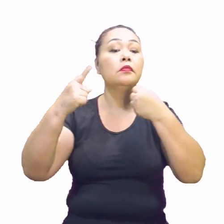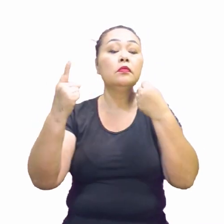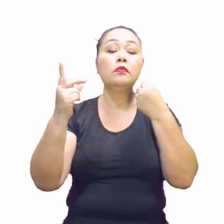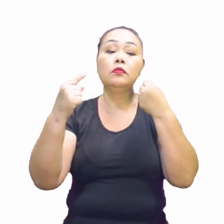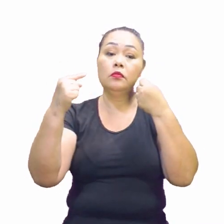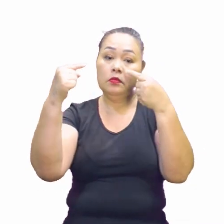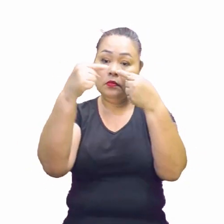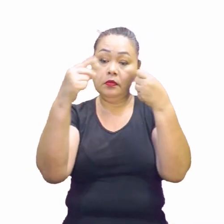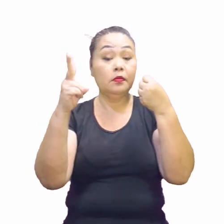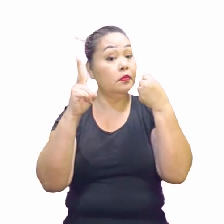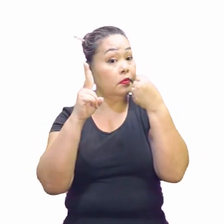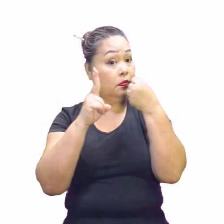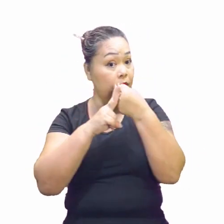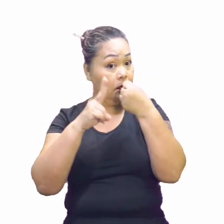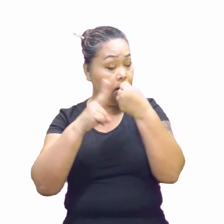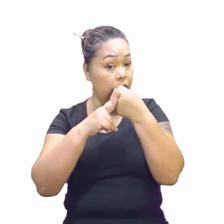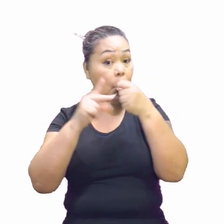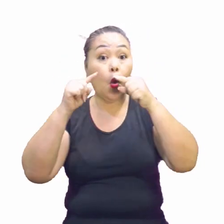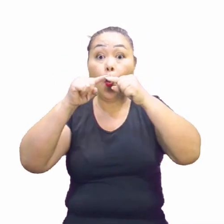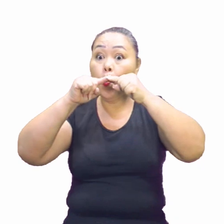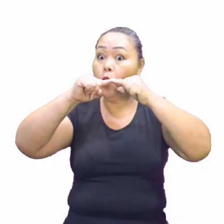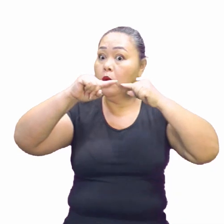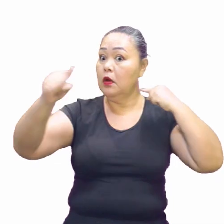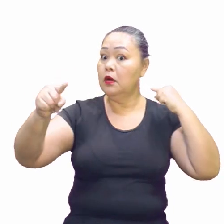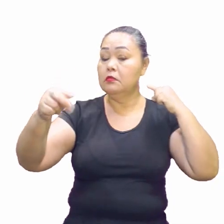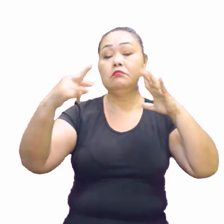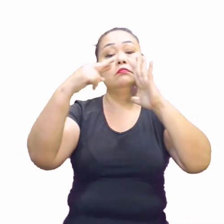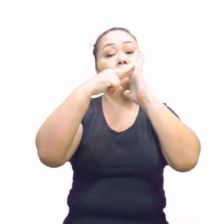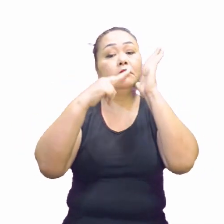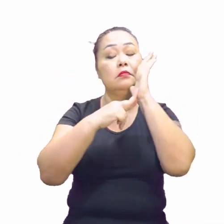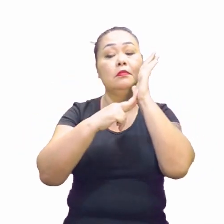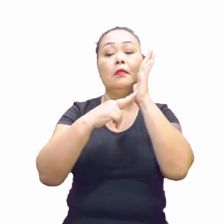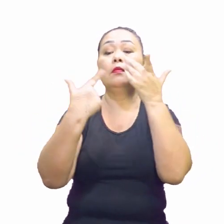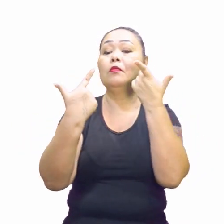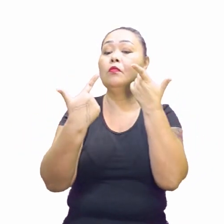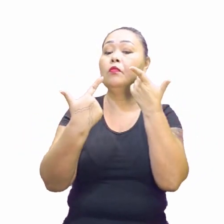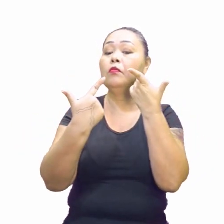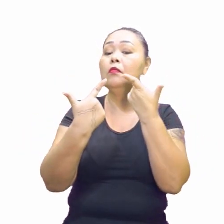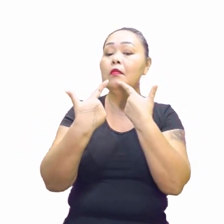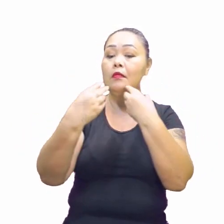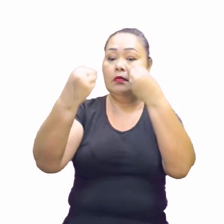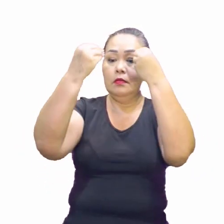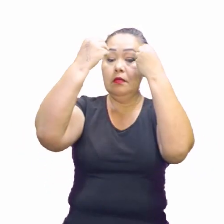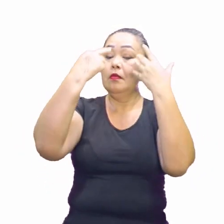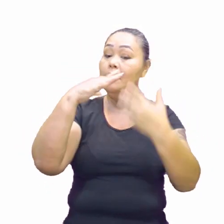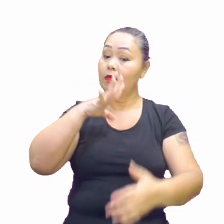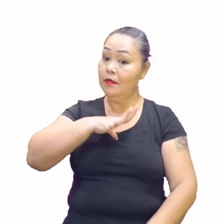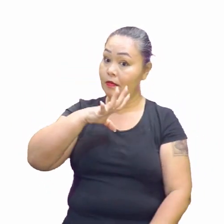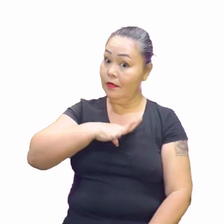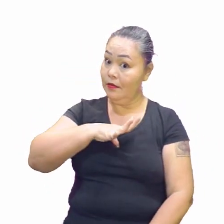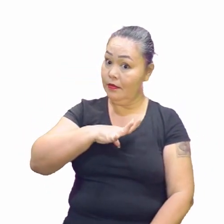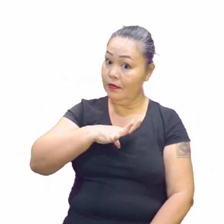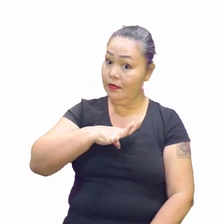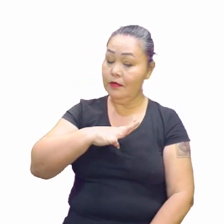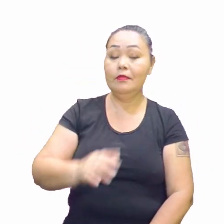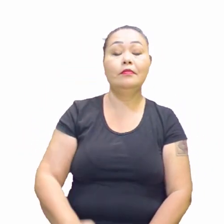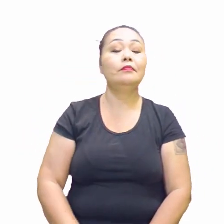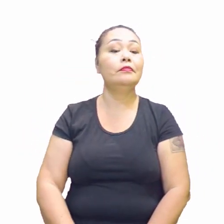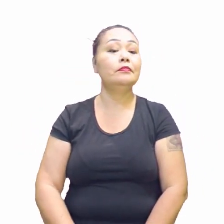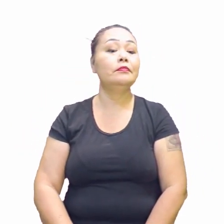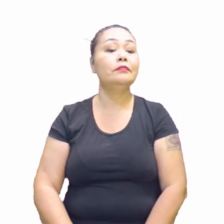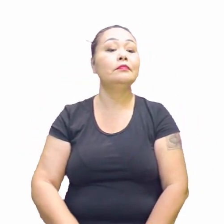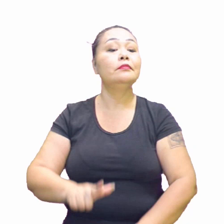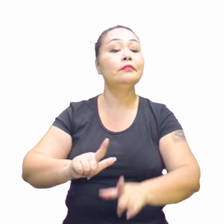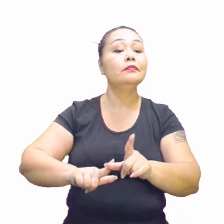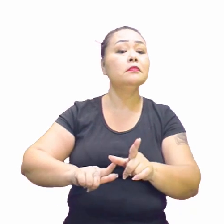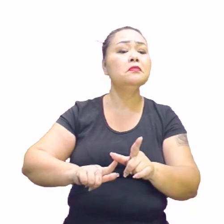que a concordância verbal contraria a norma culta da língua. Vamos ver aqui a nossa